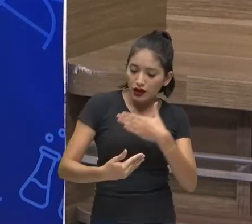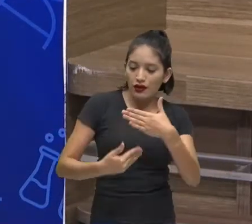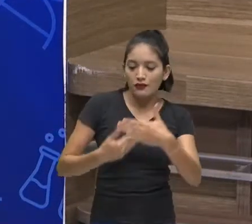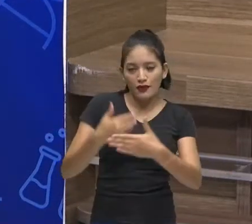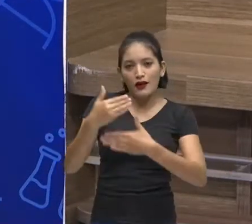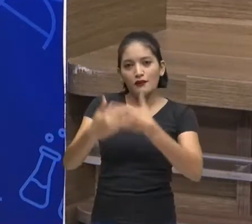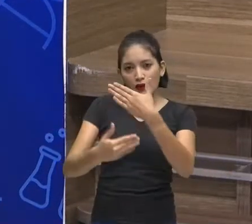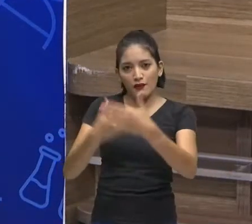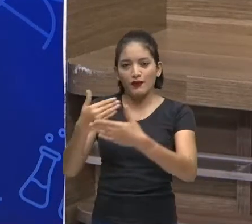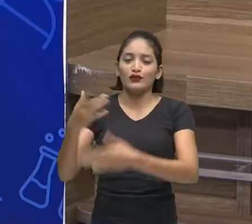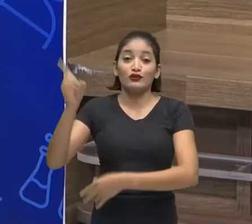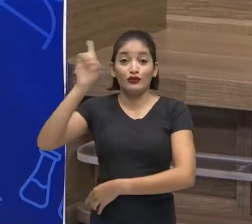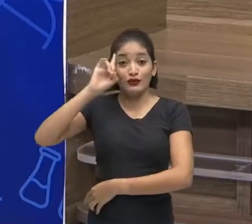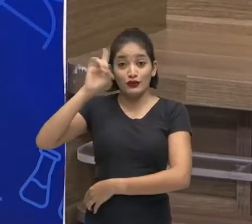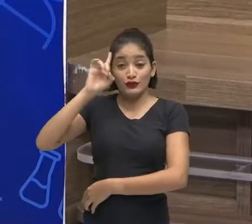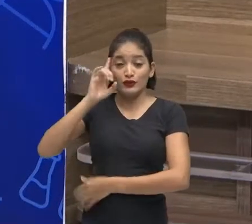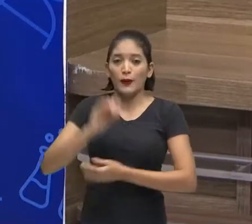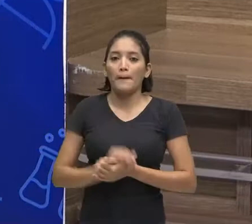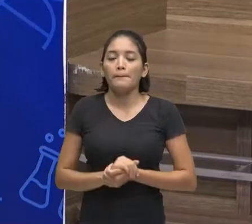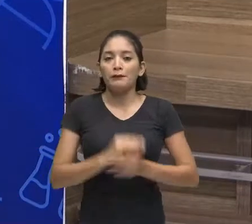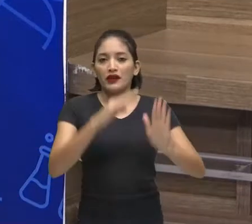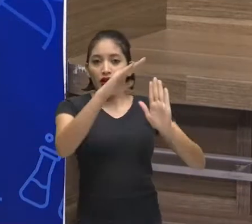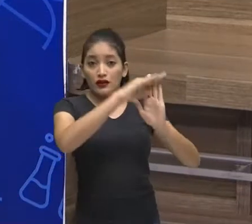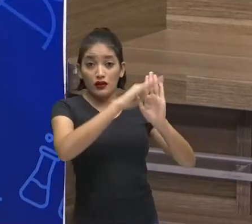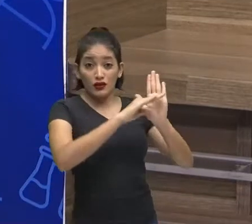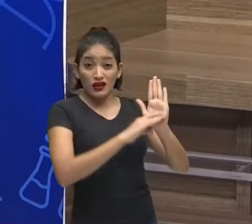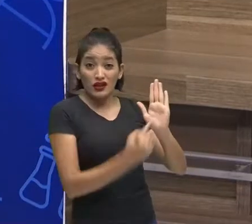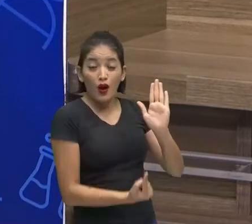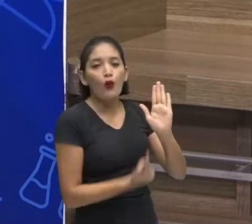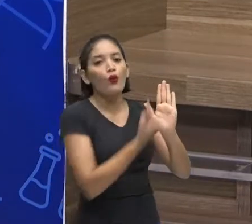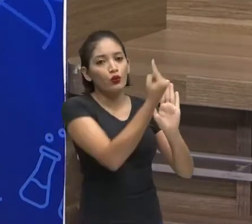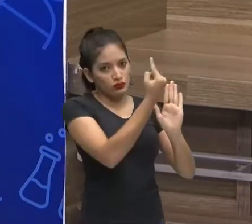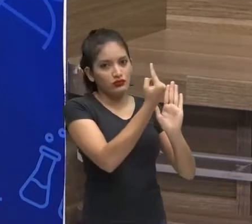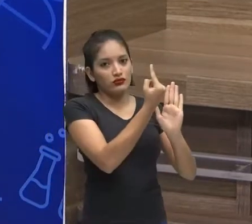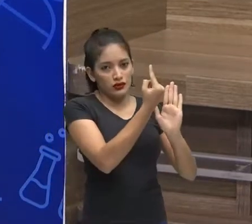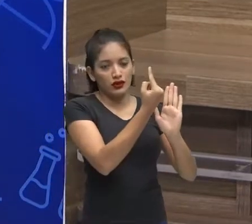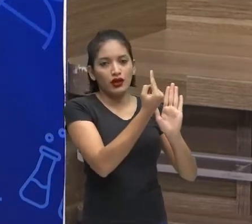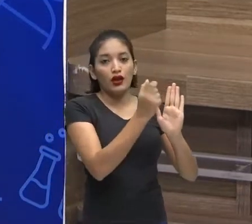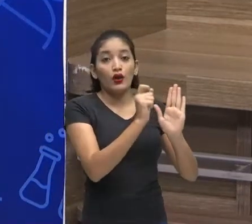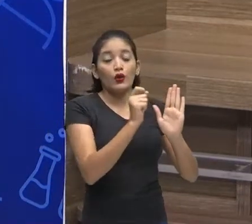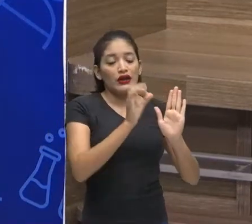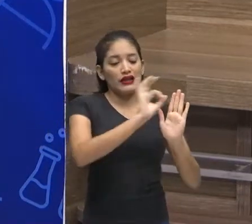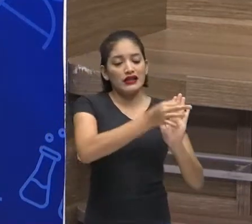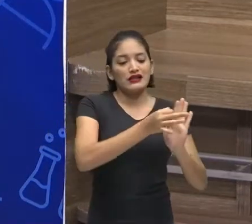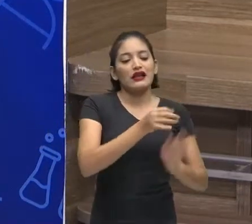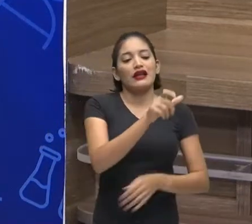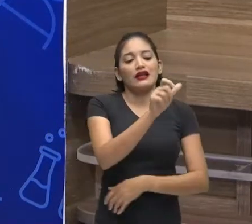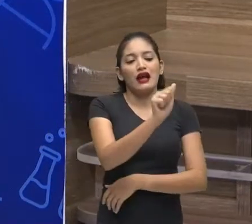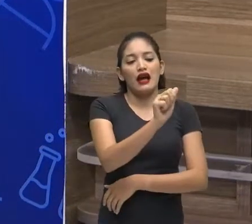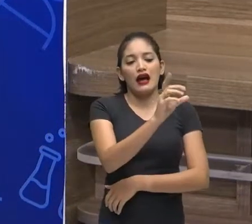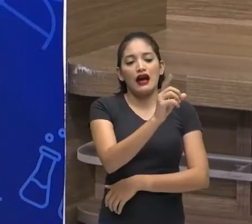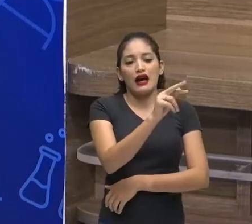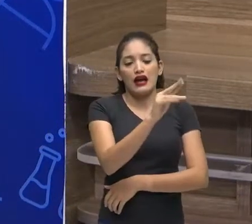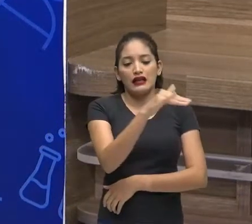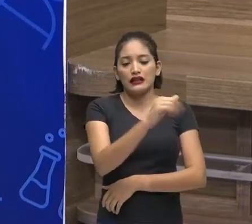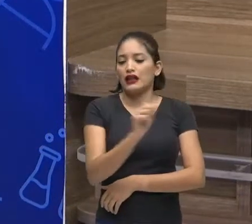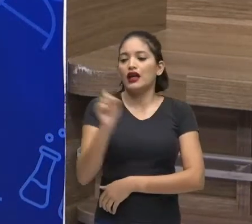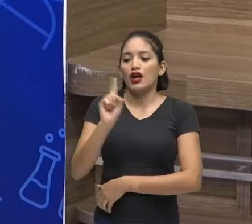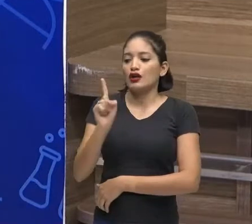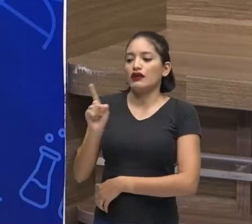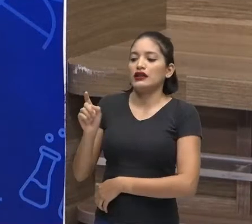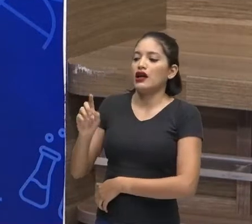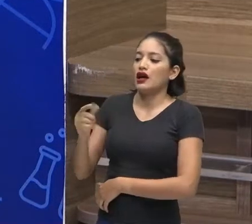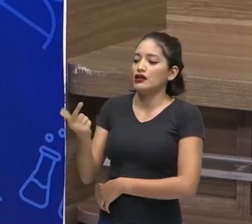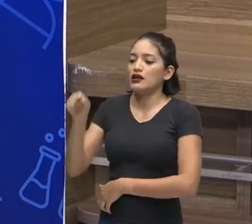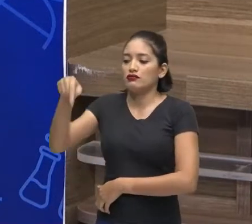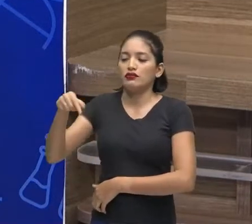dias, né? E receitas, elas são únicas. Porque talvez o que dê certo para a Adriana não vai dar certo para o Afonso, nem para a Débora, nem para a